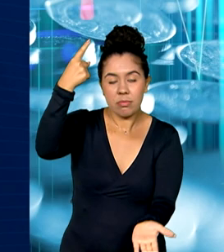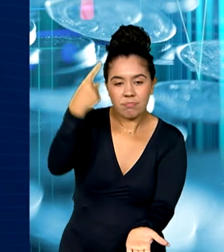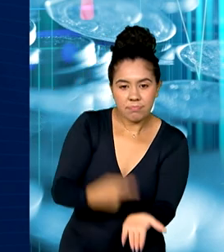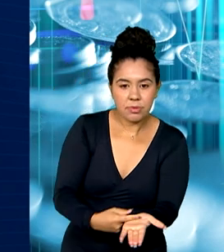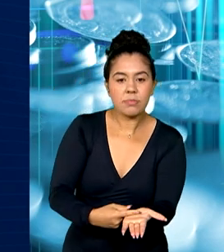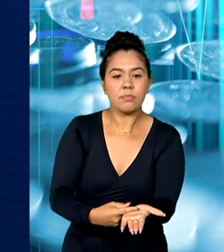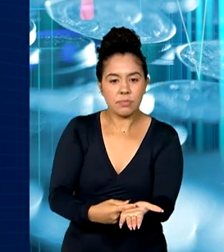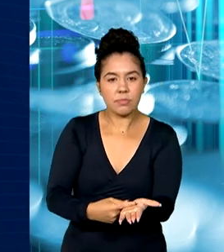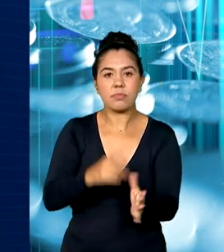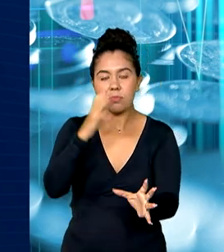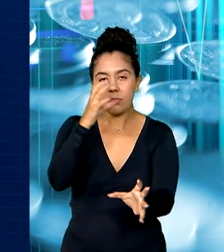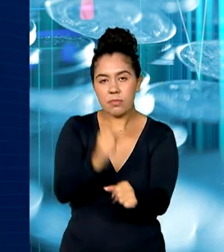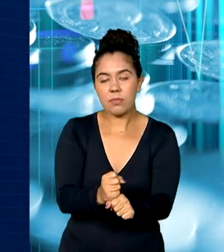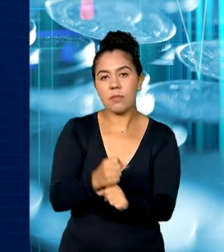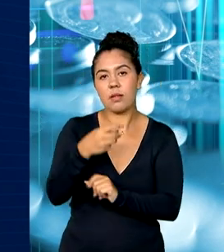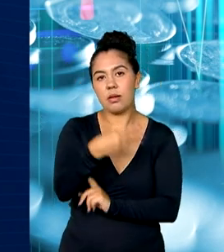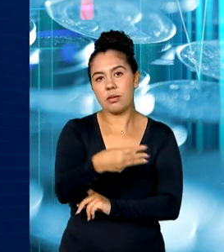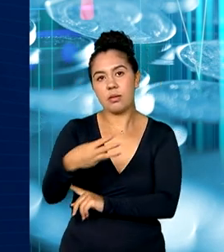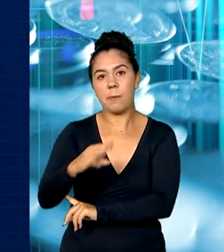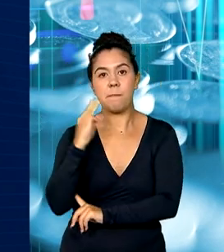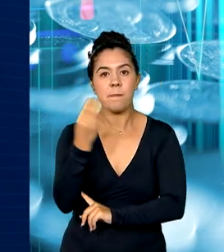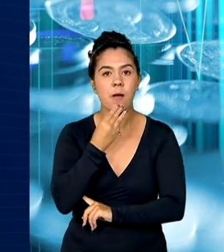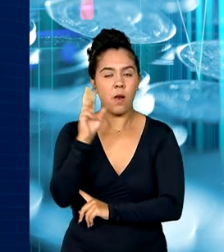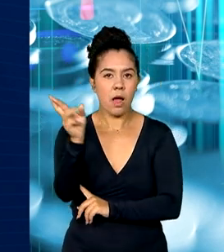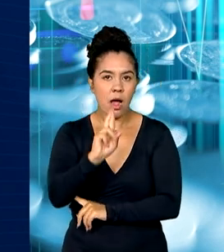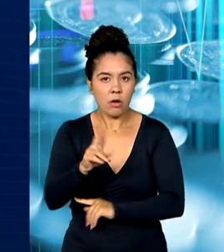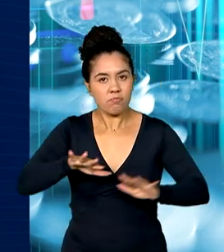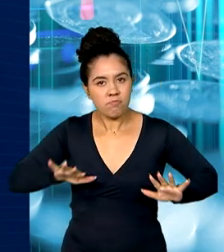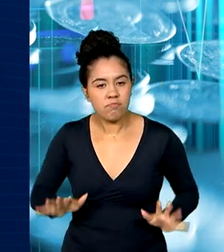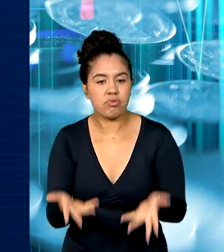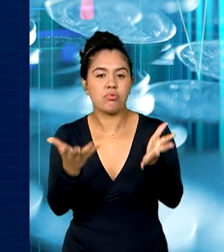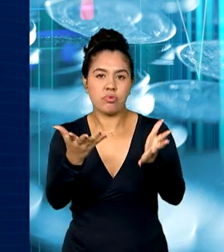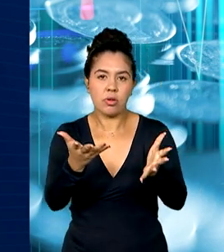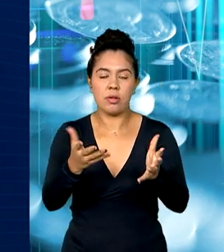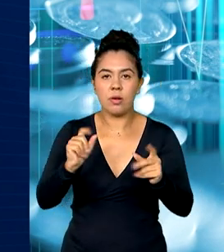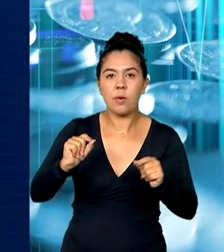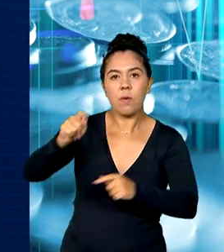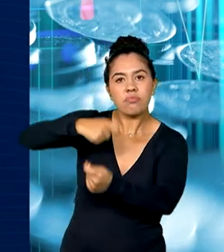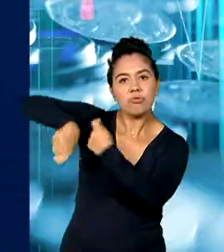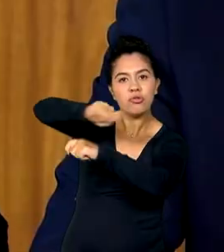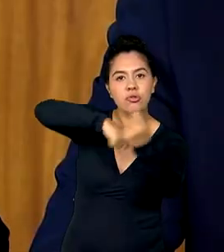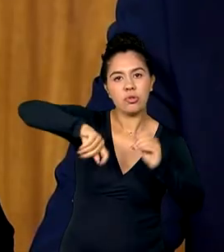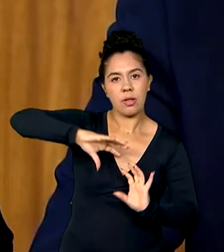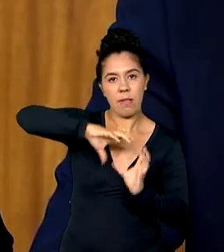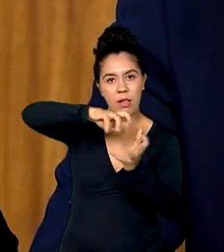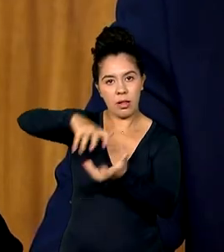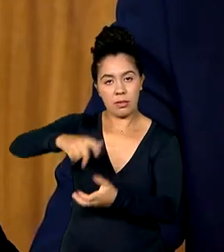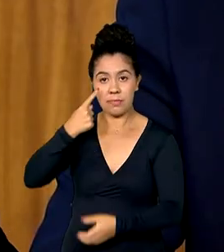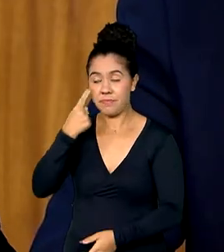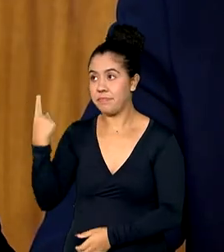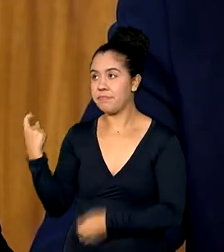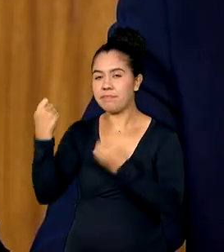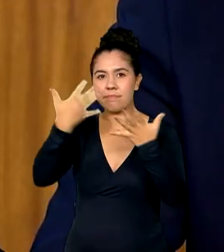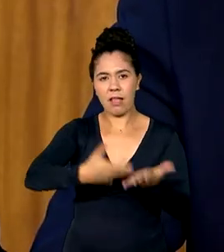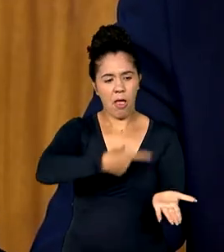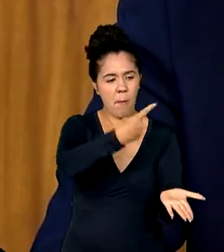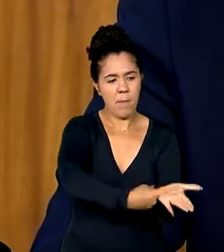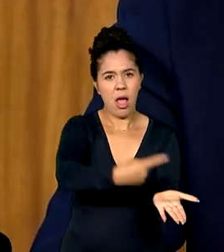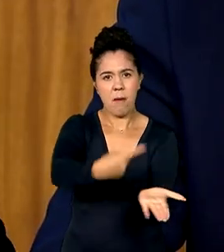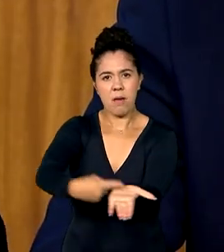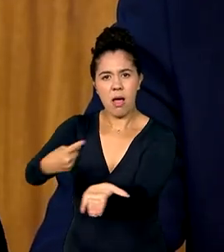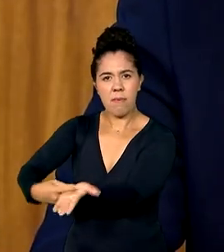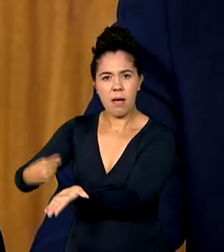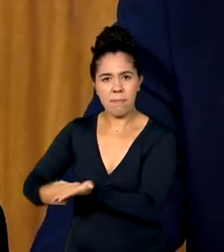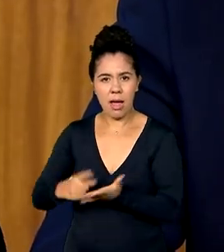33 milhões de reais para fortalecer a presença internacional do setor. Nesses convênios são